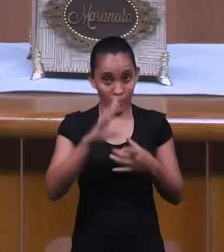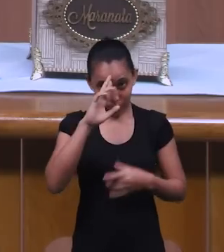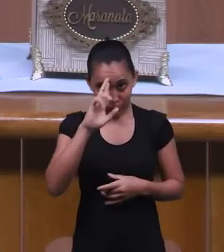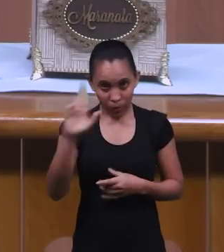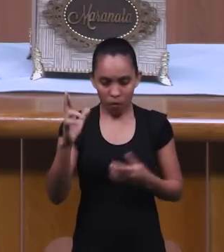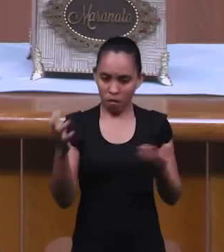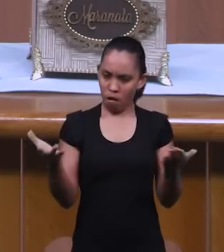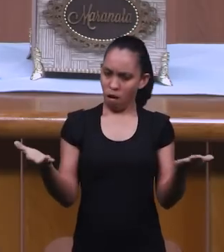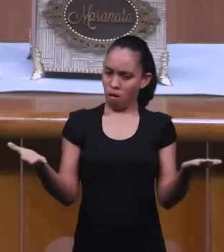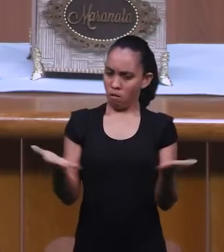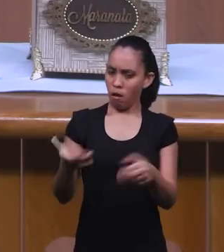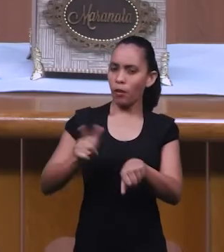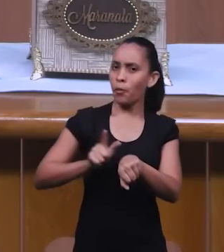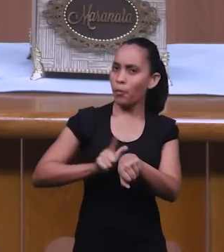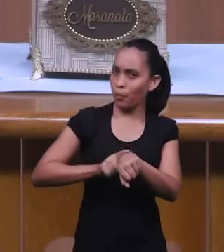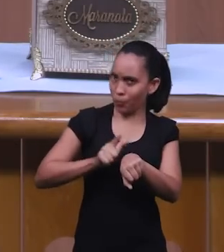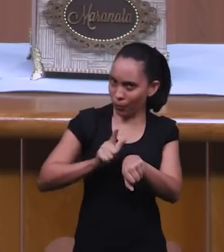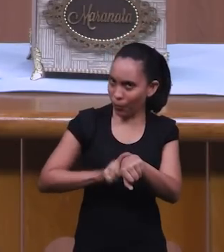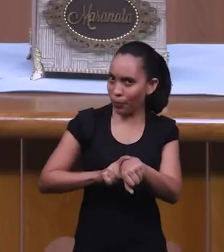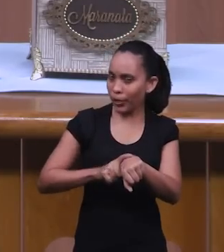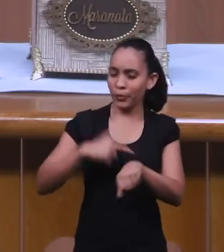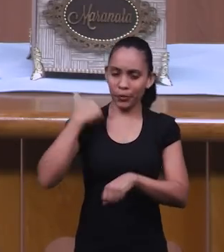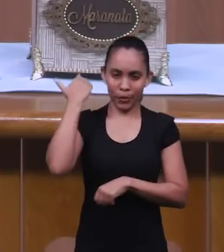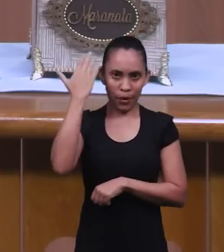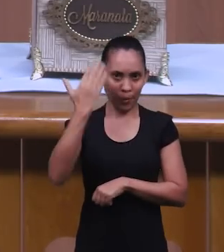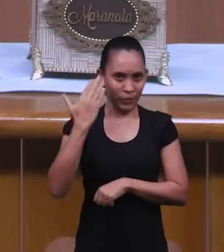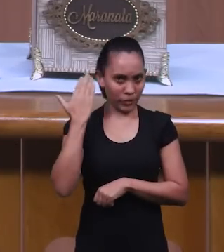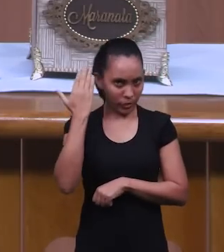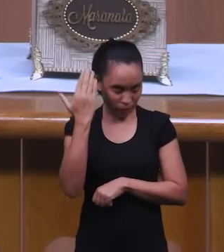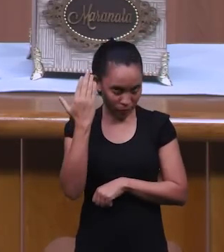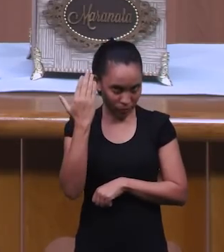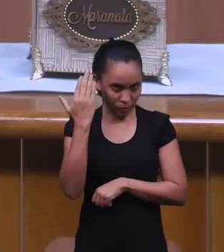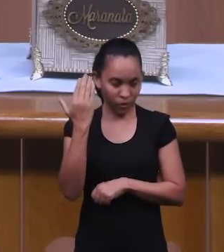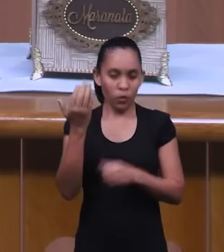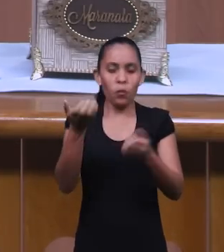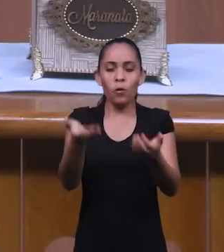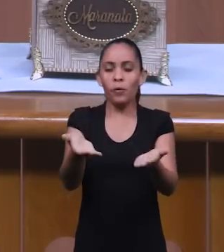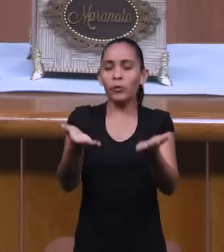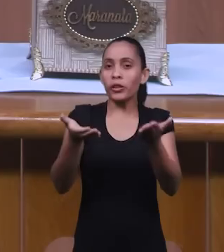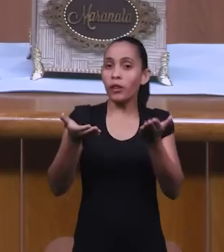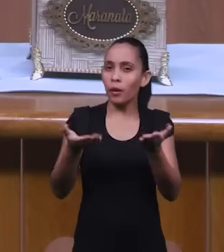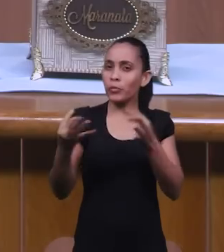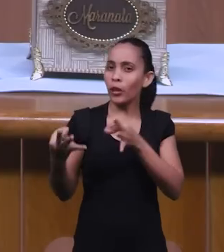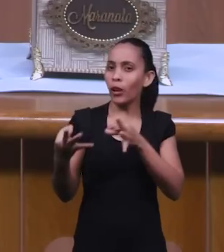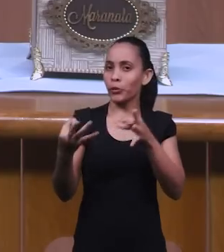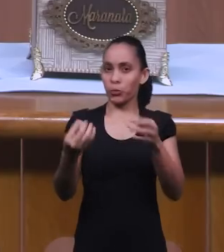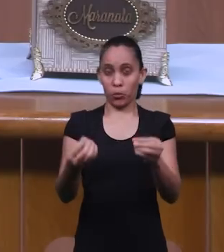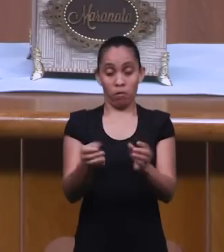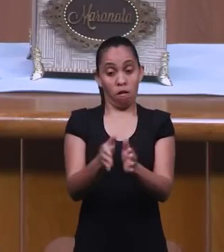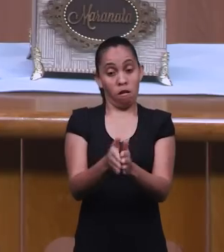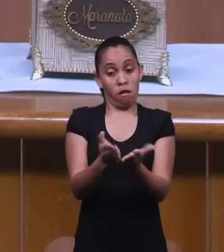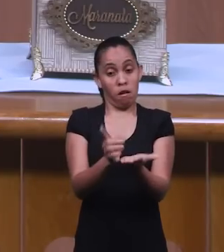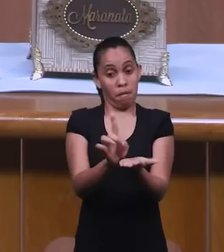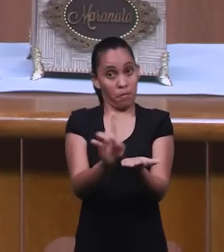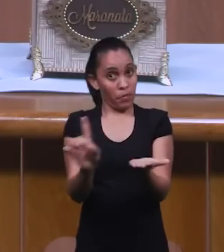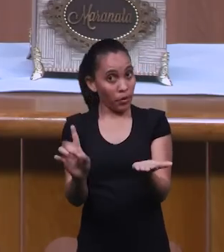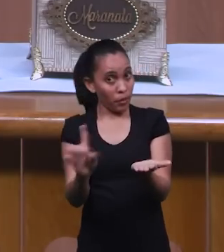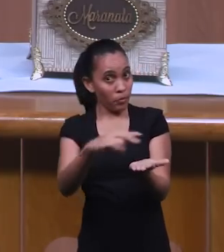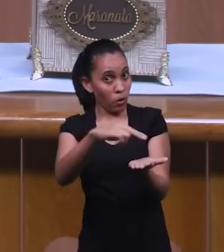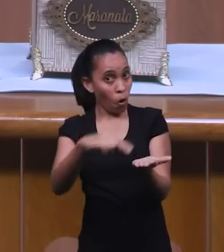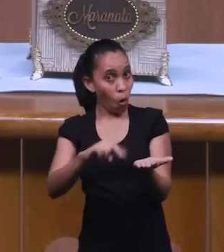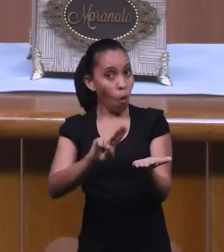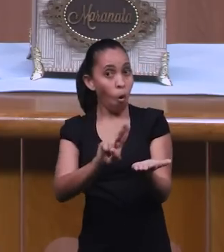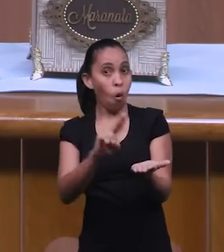agora chegou o momento da nossa palavra. Convidamos a todos que nos acompanhem, seja em suas Bíblias ou